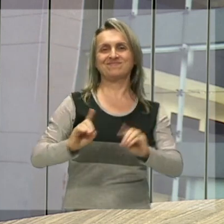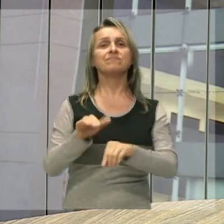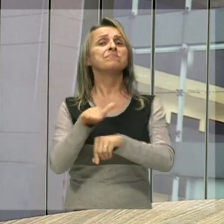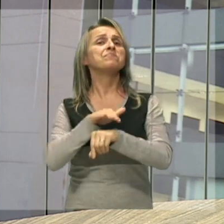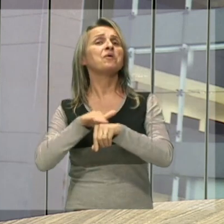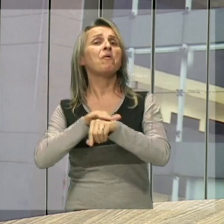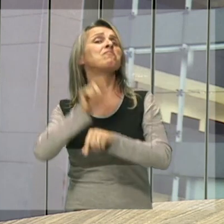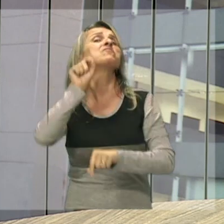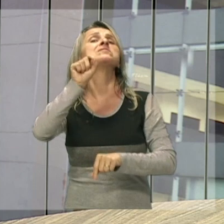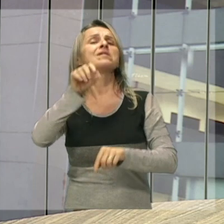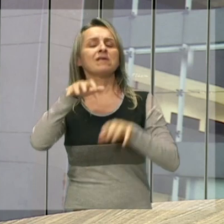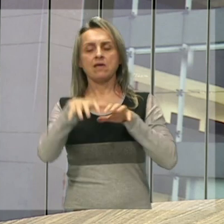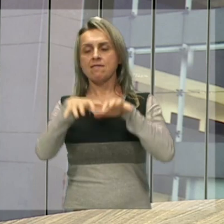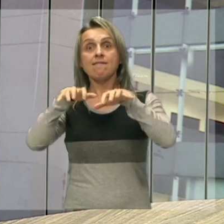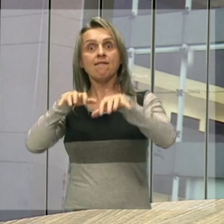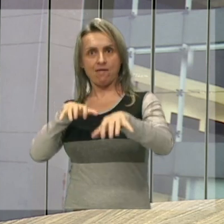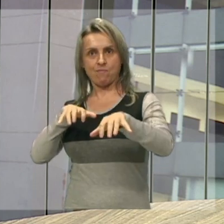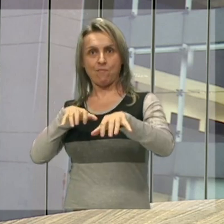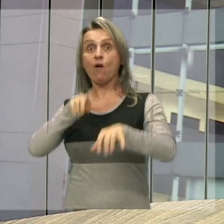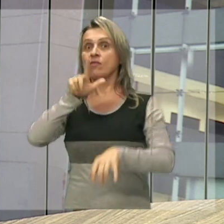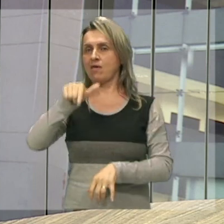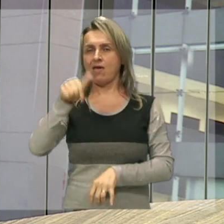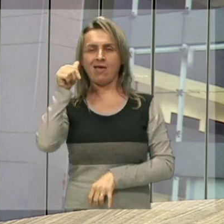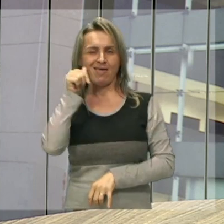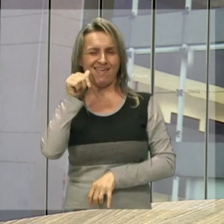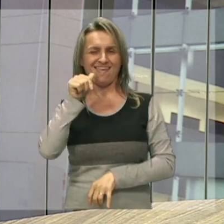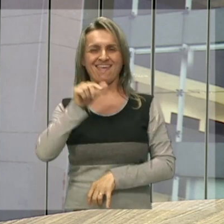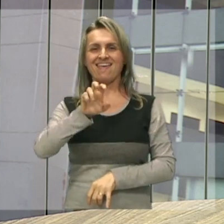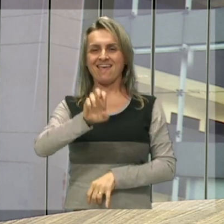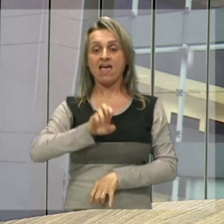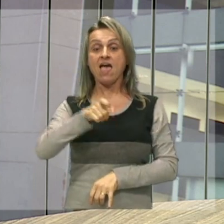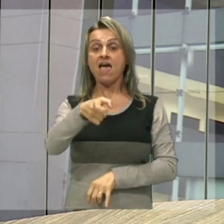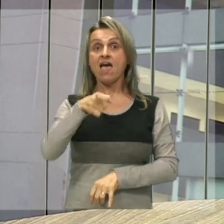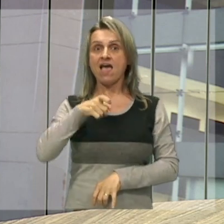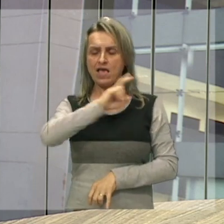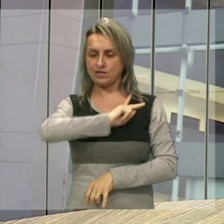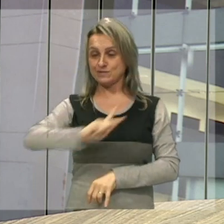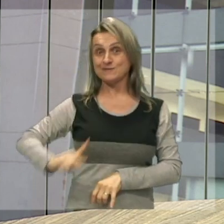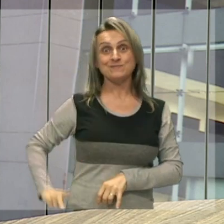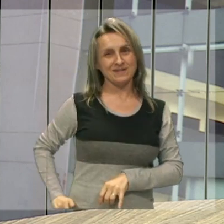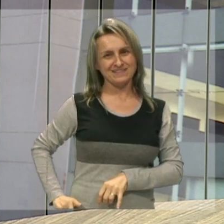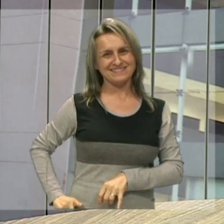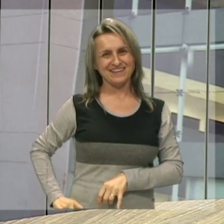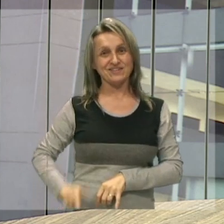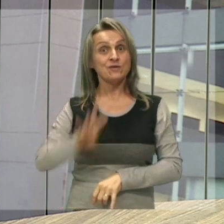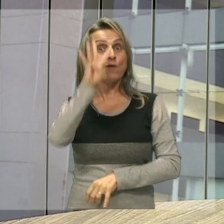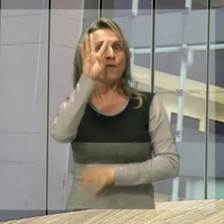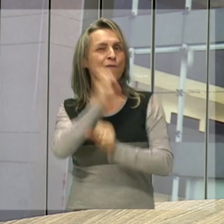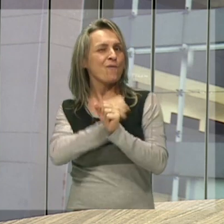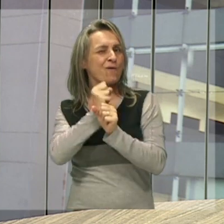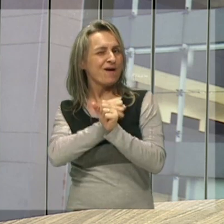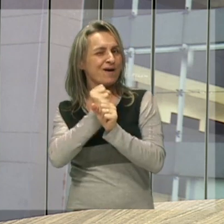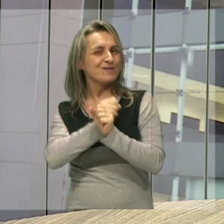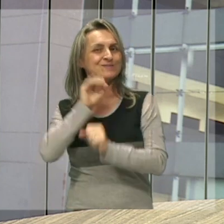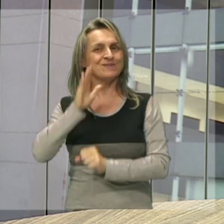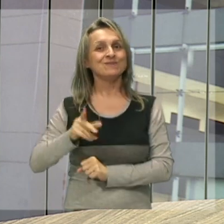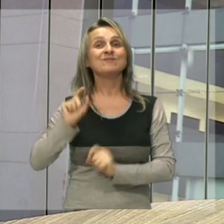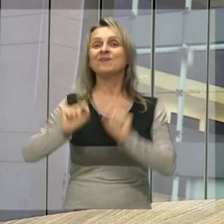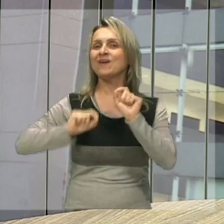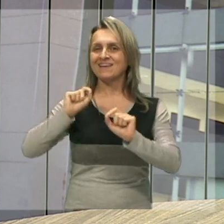está remotamente conosco a ex-presidente, quase ex-presidente, há 4 anos já no Conselho, a